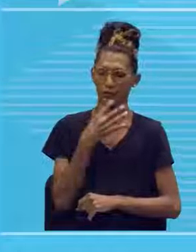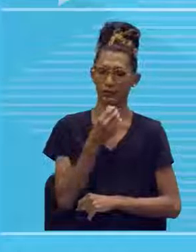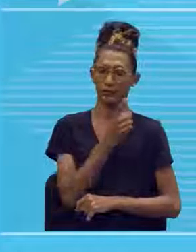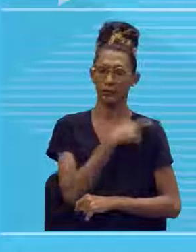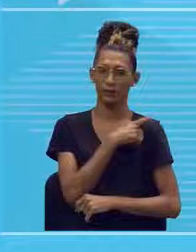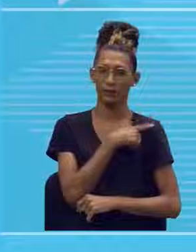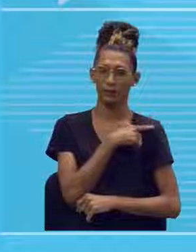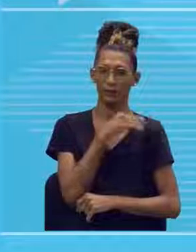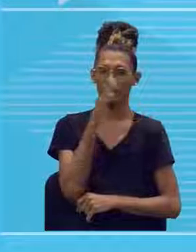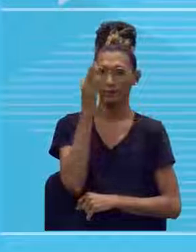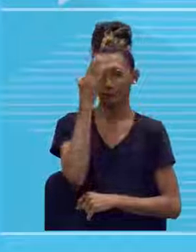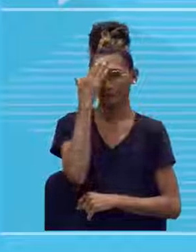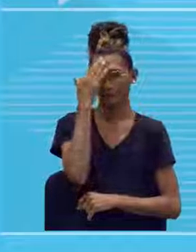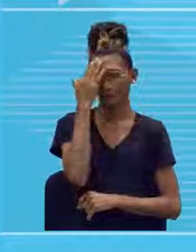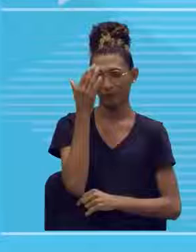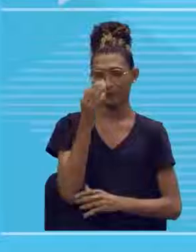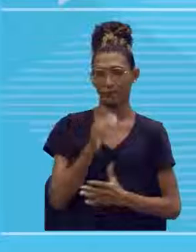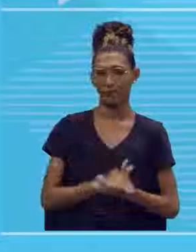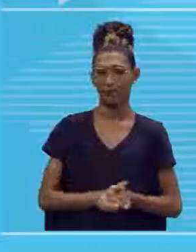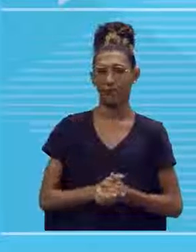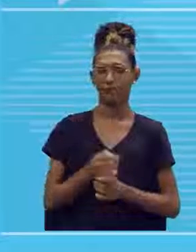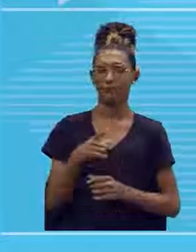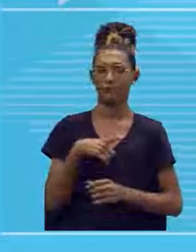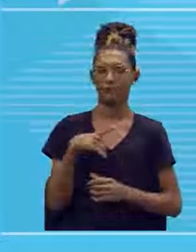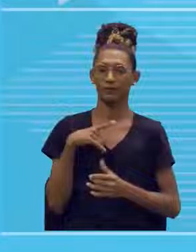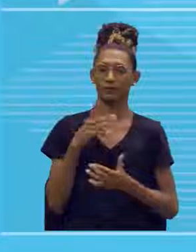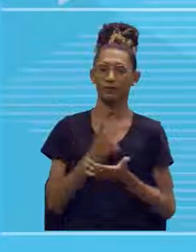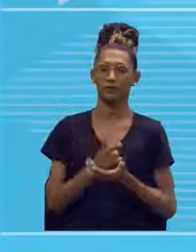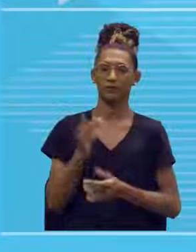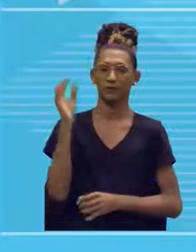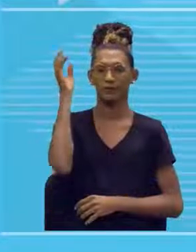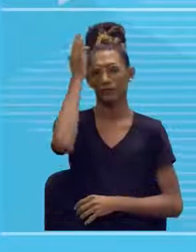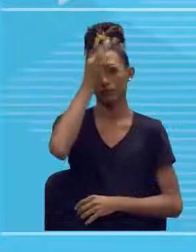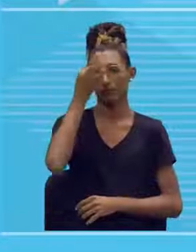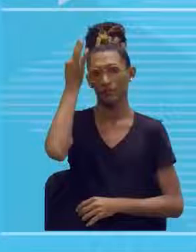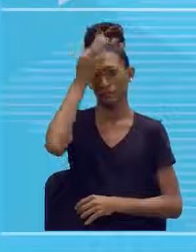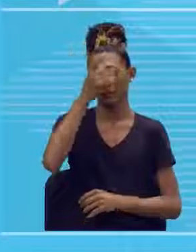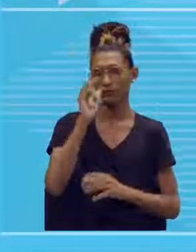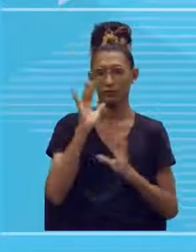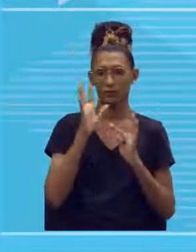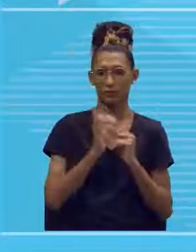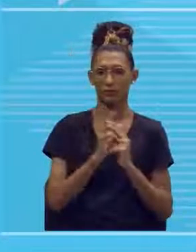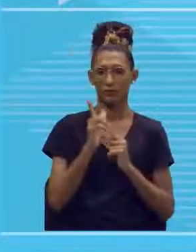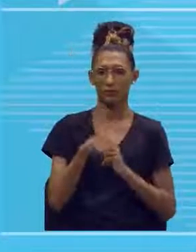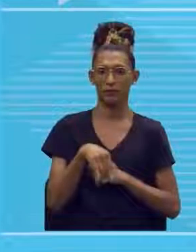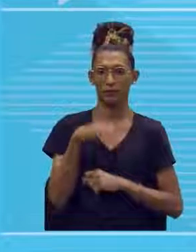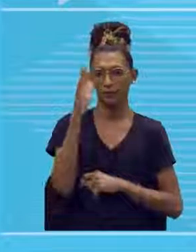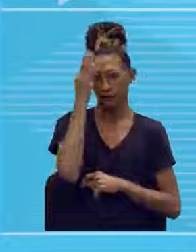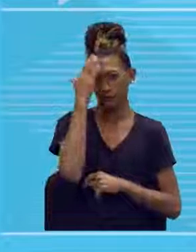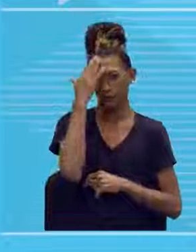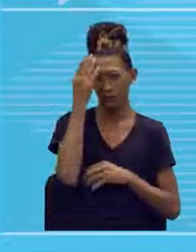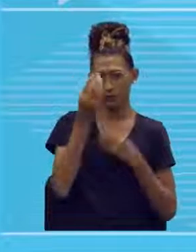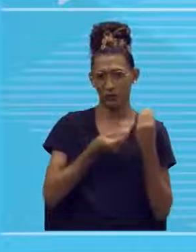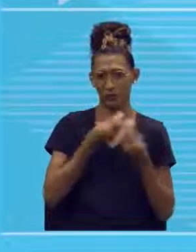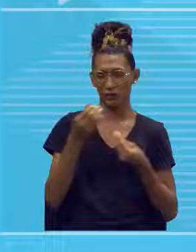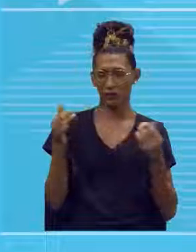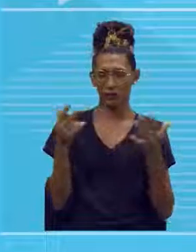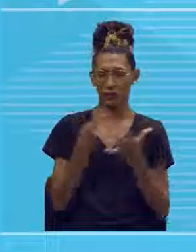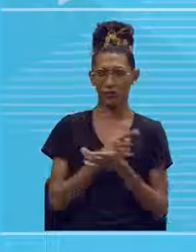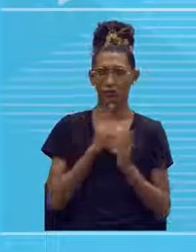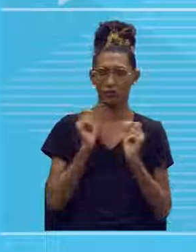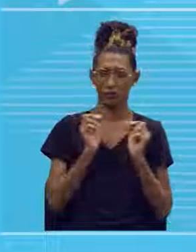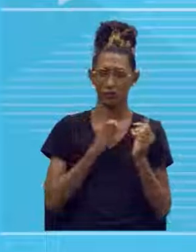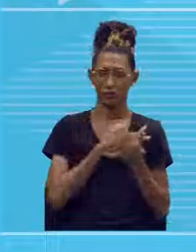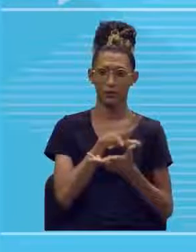Tá bom então a gente tem essa teoria Então tudo isso a compreensão de como era esse planeta né